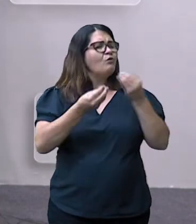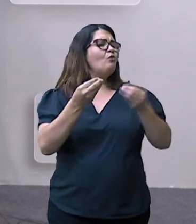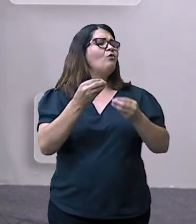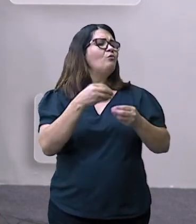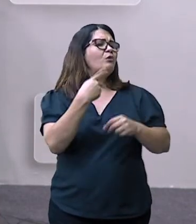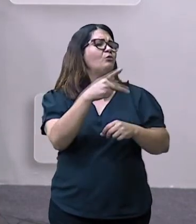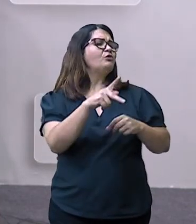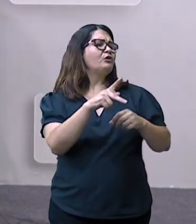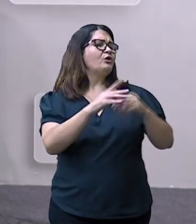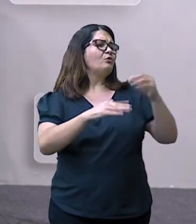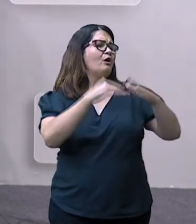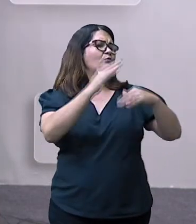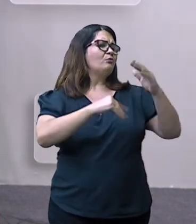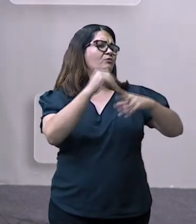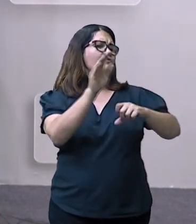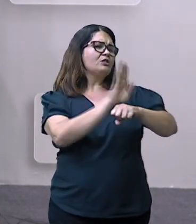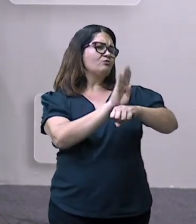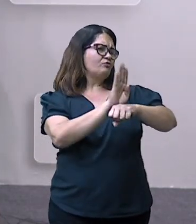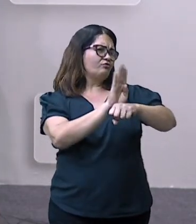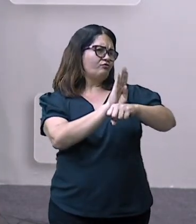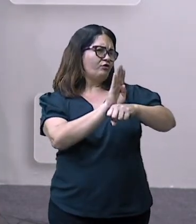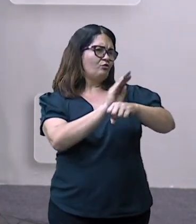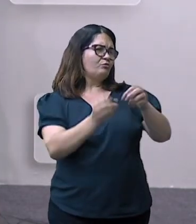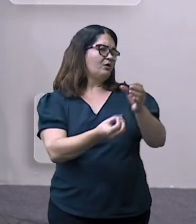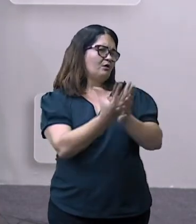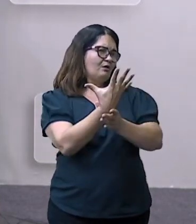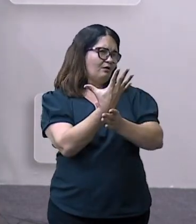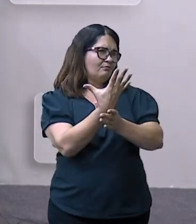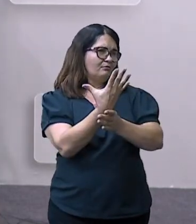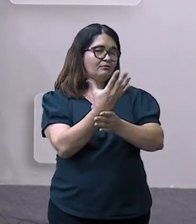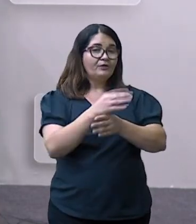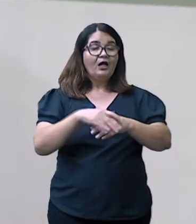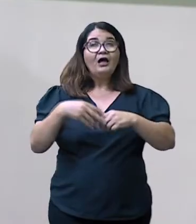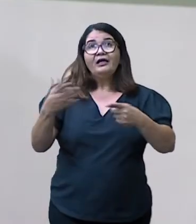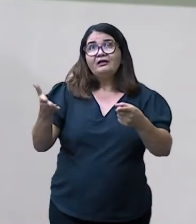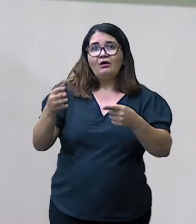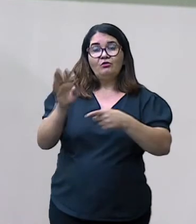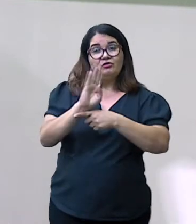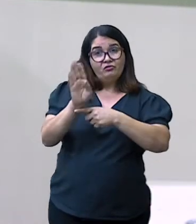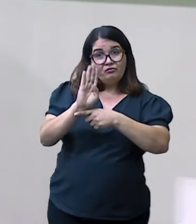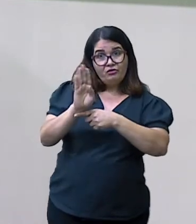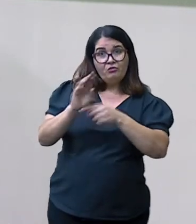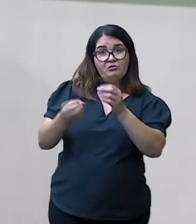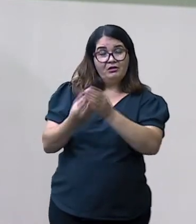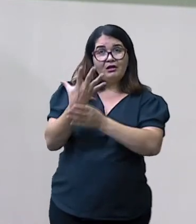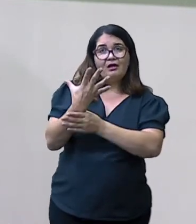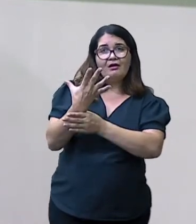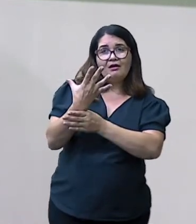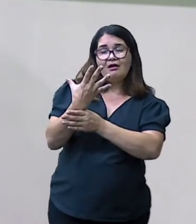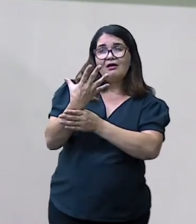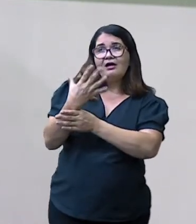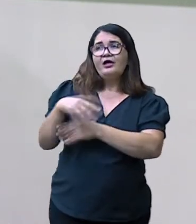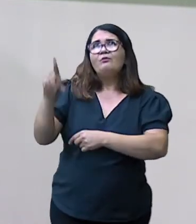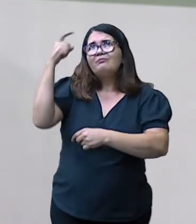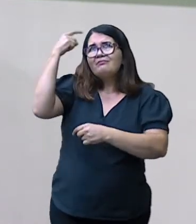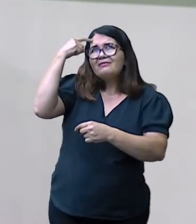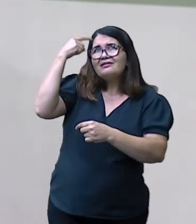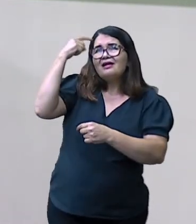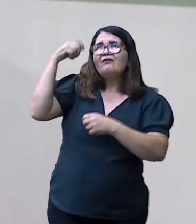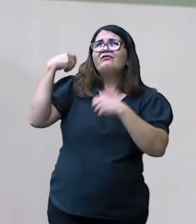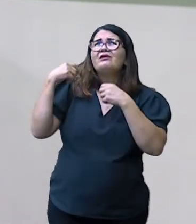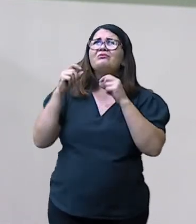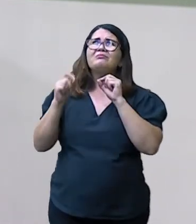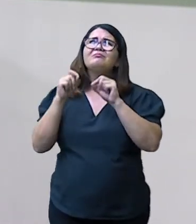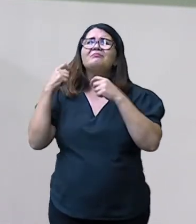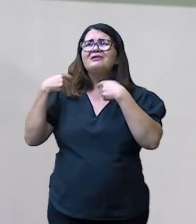vou finalizar com um borboletando. Como cineasta é o seguinte, porque eu achei que eu precisava